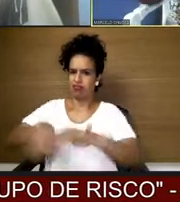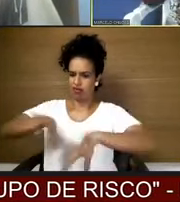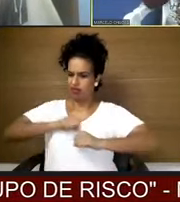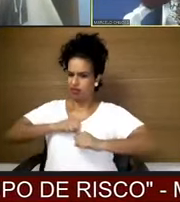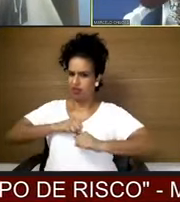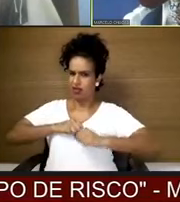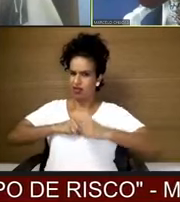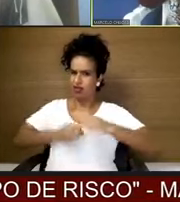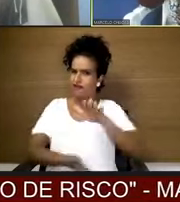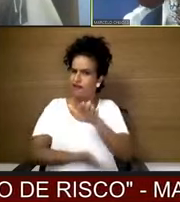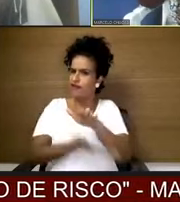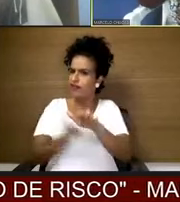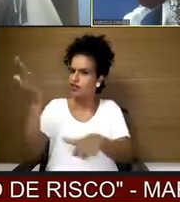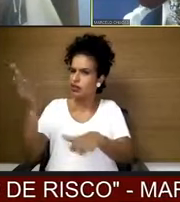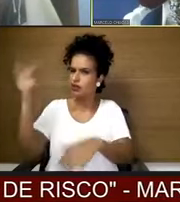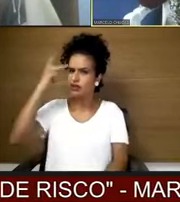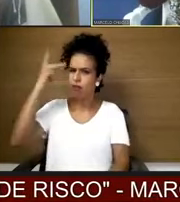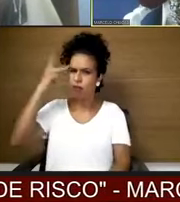clínica ali e tal.